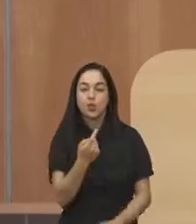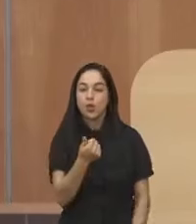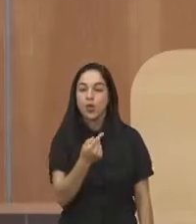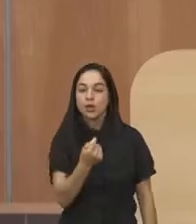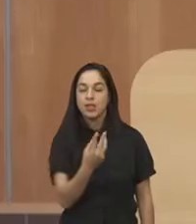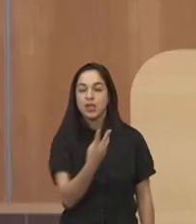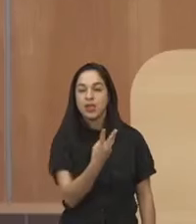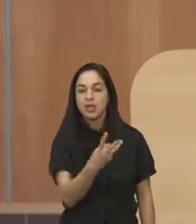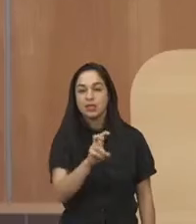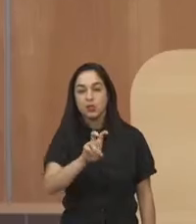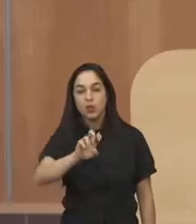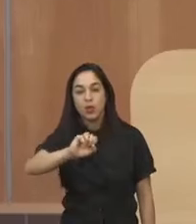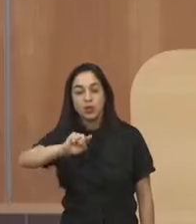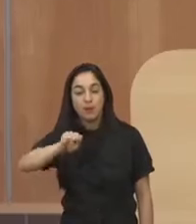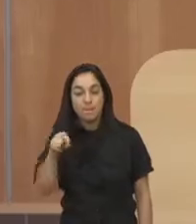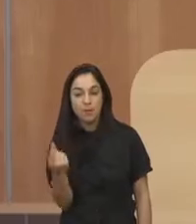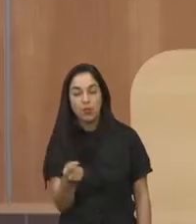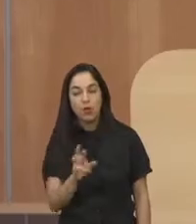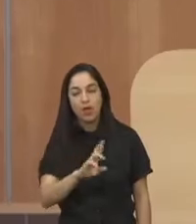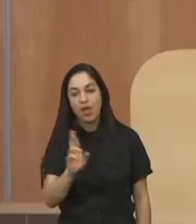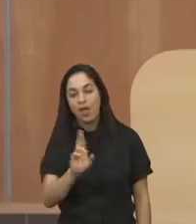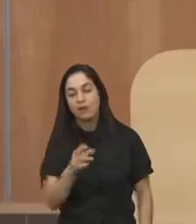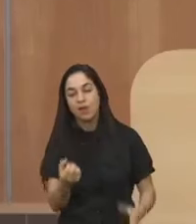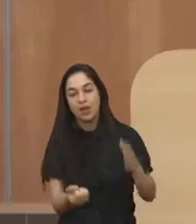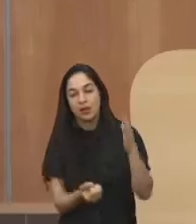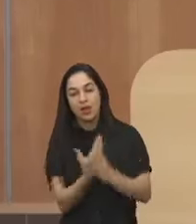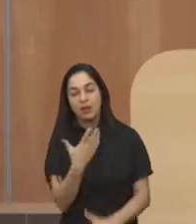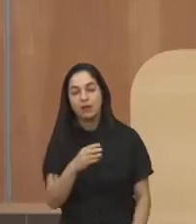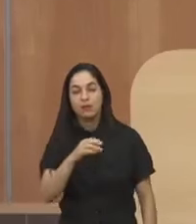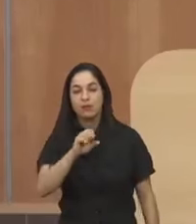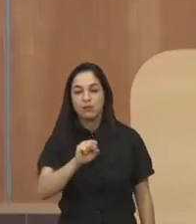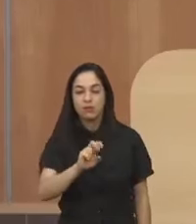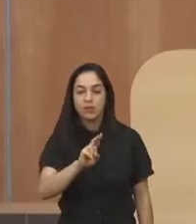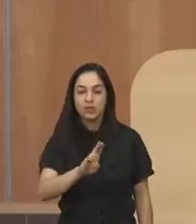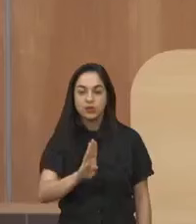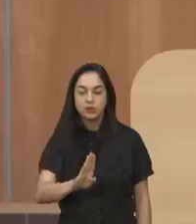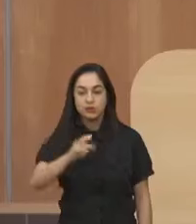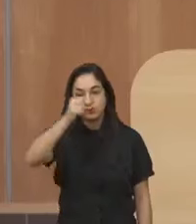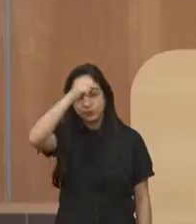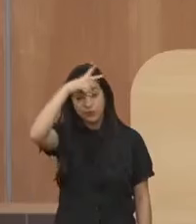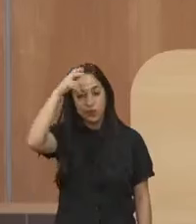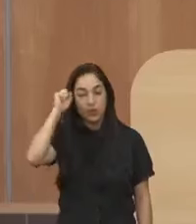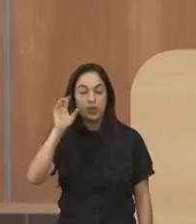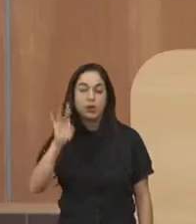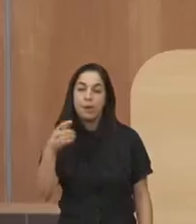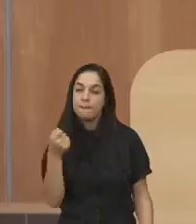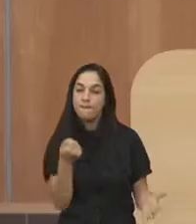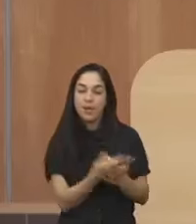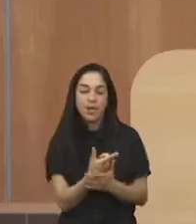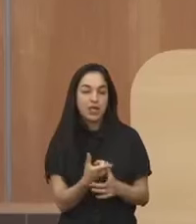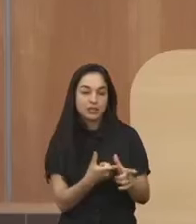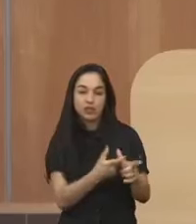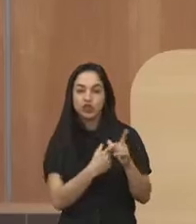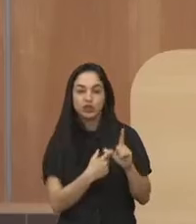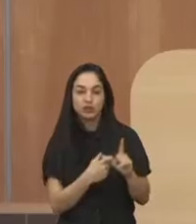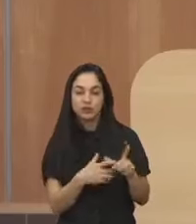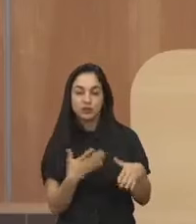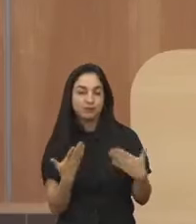mil para a criação de uma subprefeitura, só para pagar dívida pessoal, dívida eleitoral,